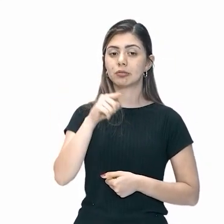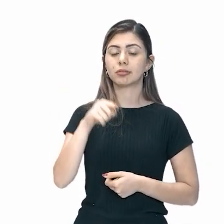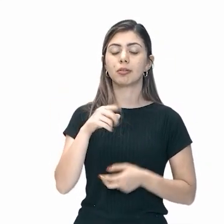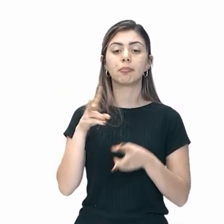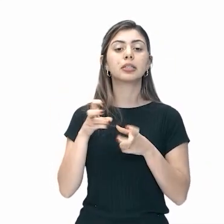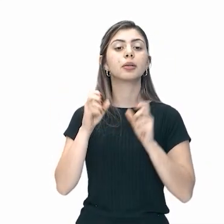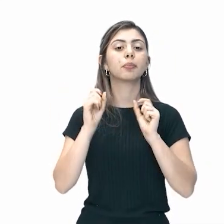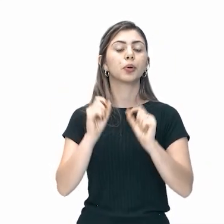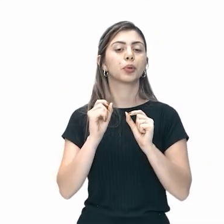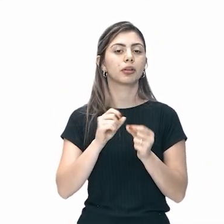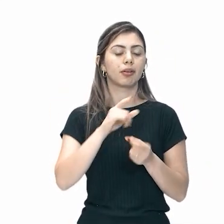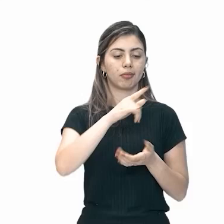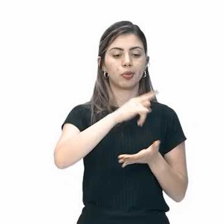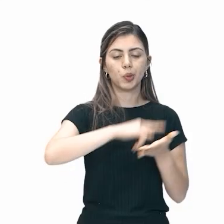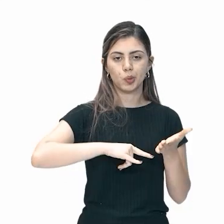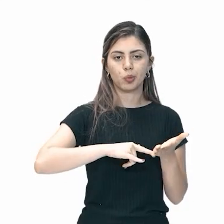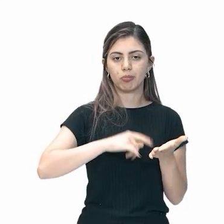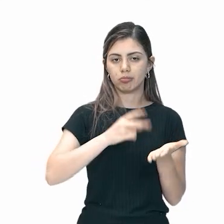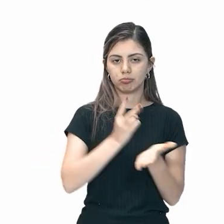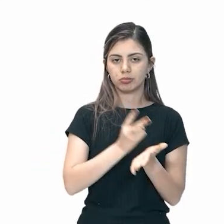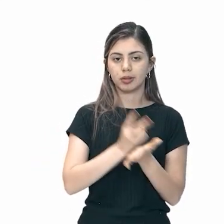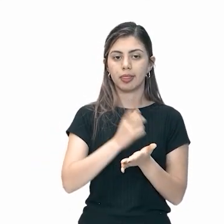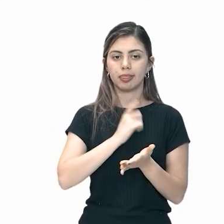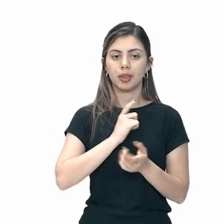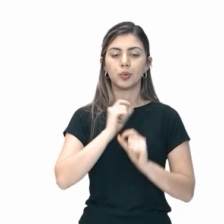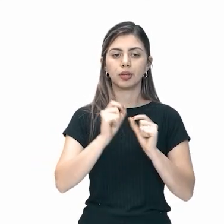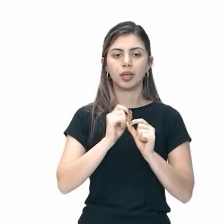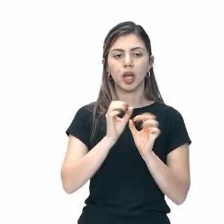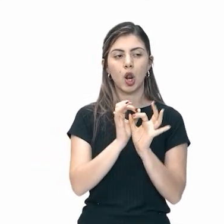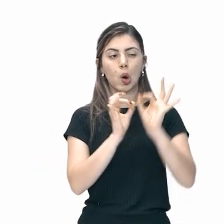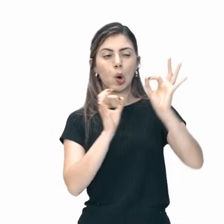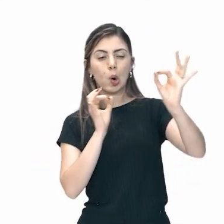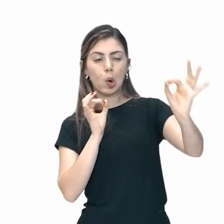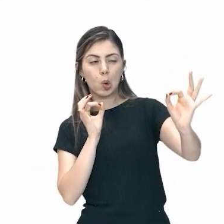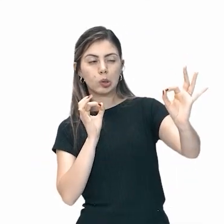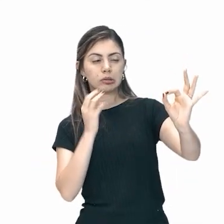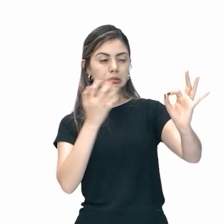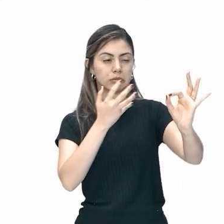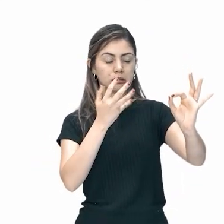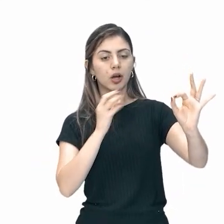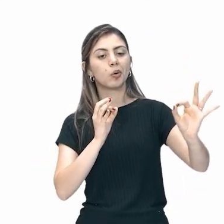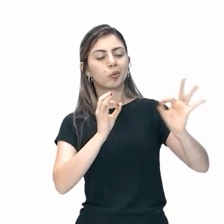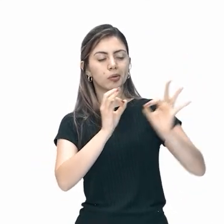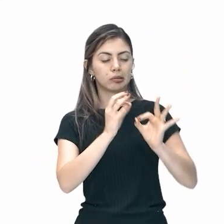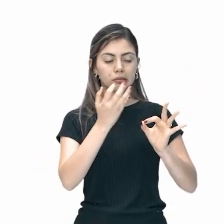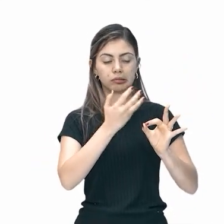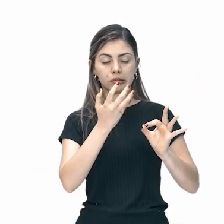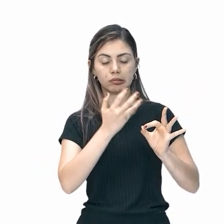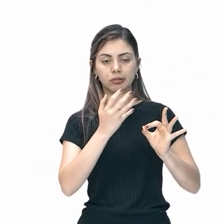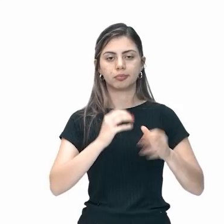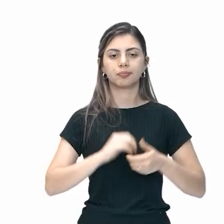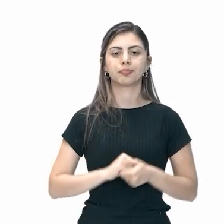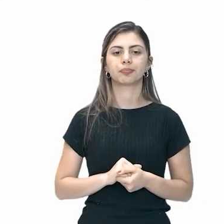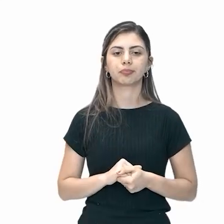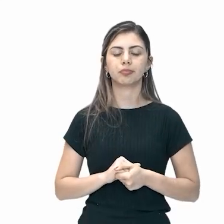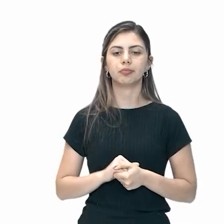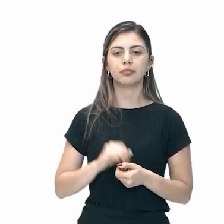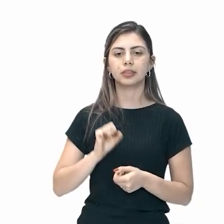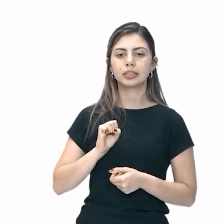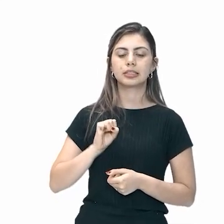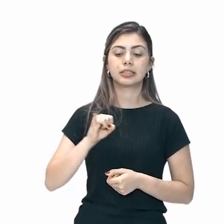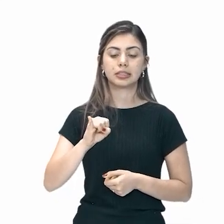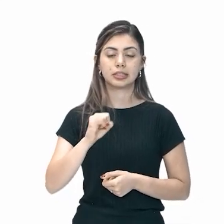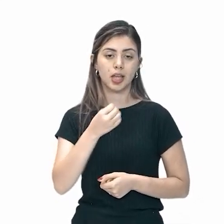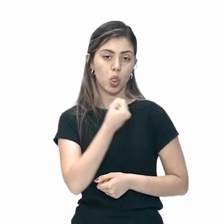receitas são assim, ó. A gente tem aí o problema para longe e a gente tem o problema para perto. Se vier um